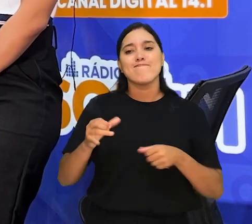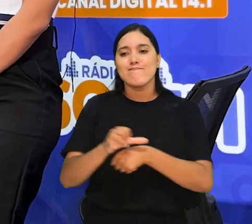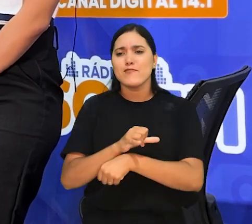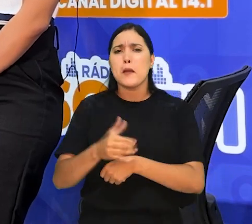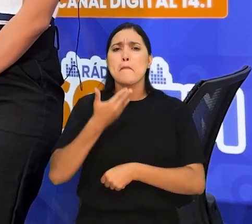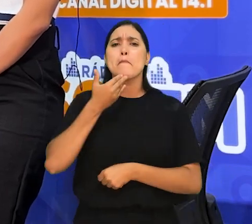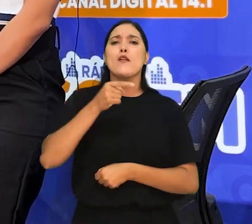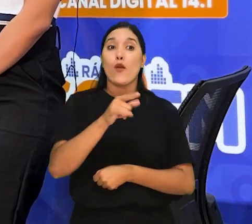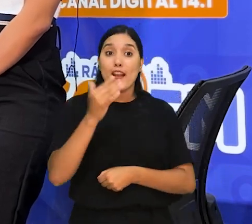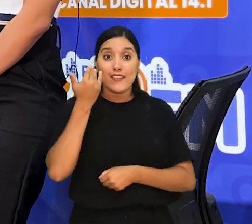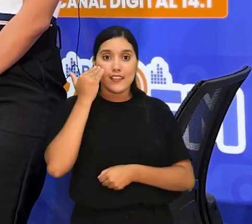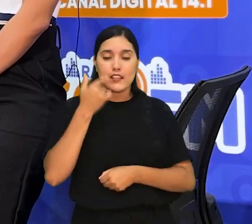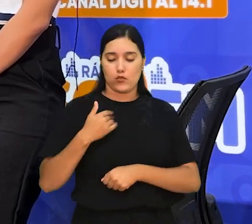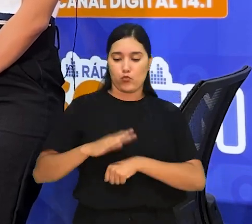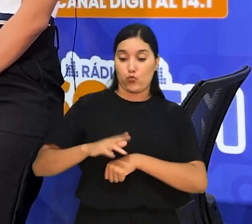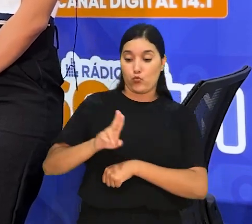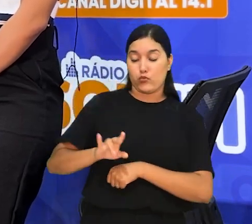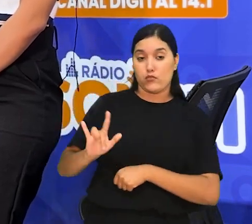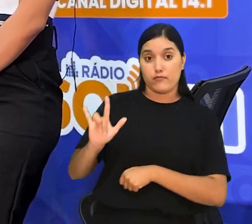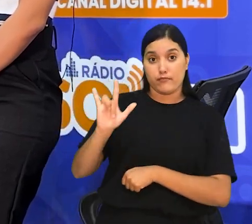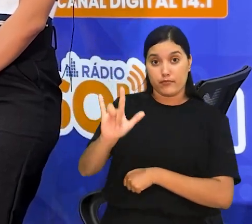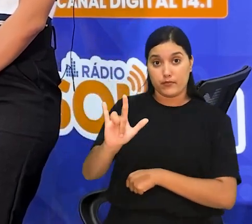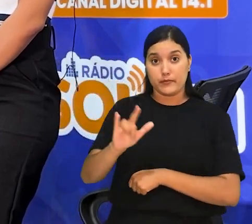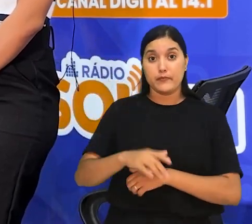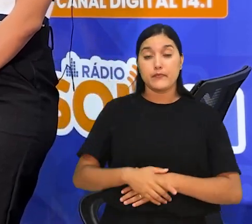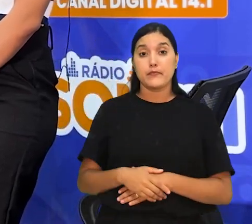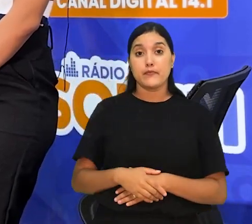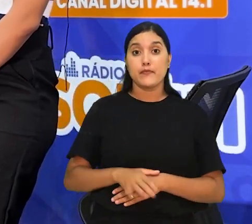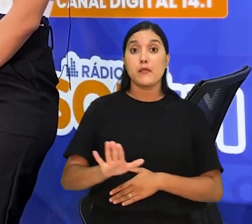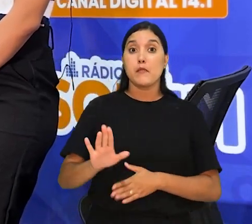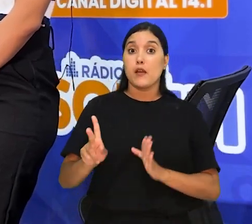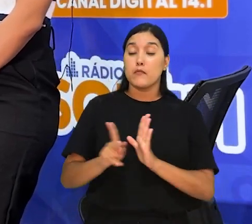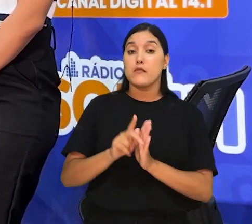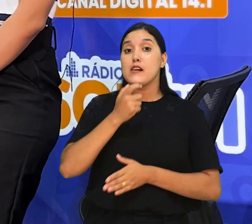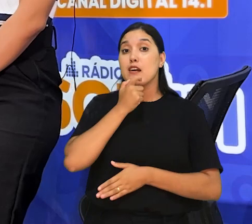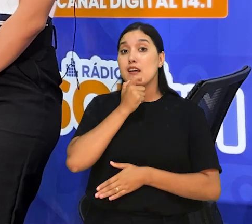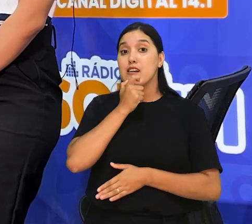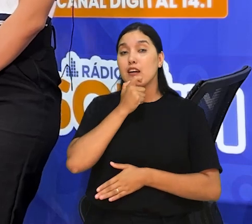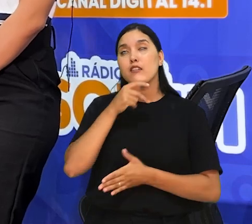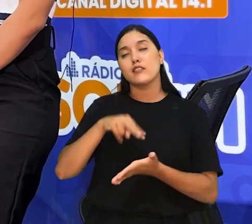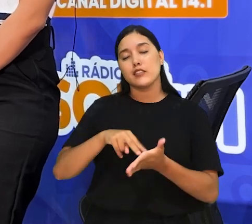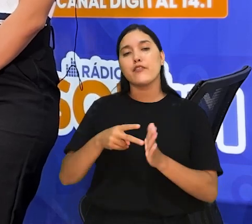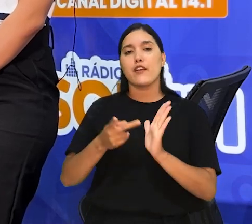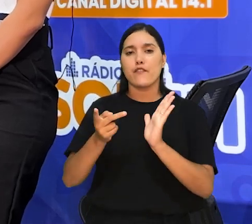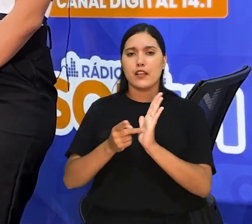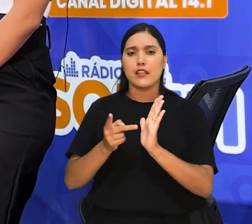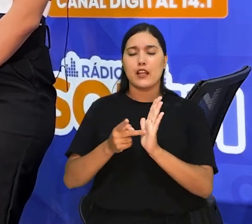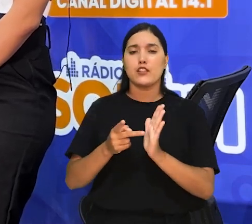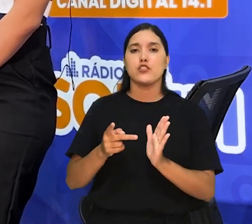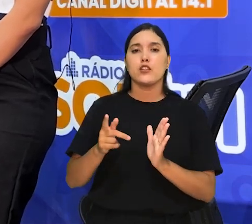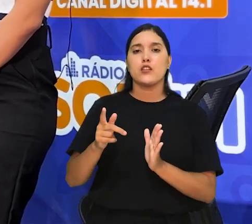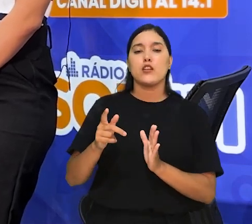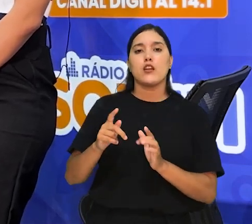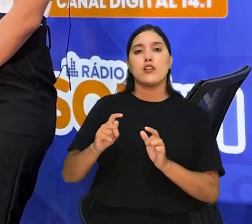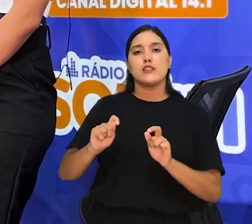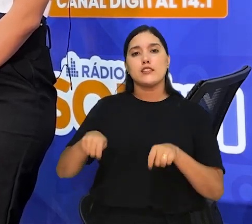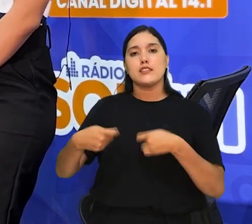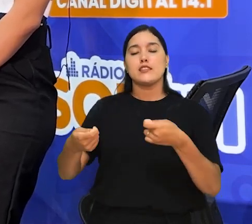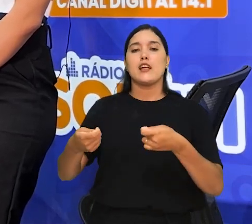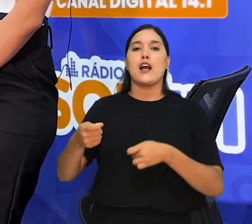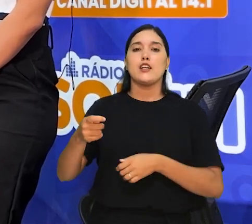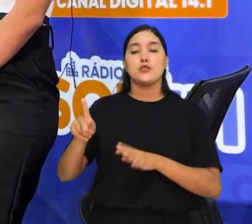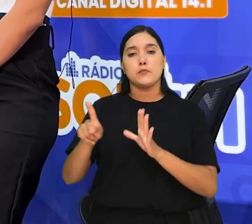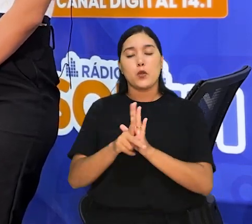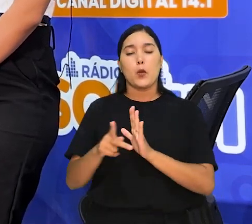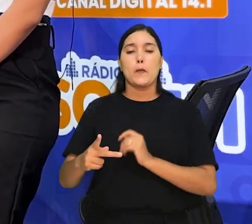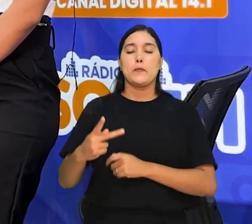mais, né, para ele poder entender. Então aqui eu te amo. Nesse caso, ele é em inglês, tá? No caso seria a língua de sinal de lá. Seria um